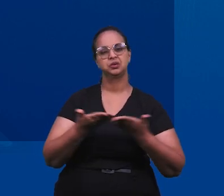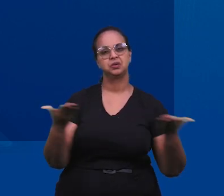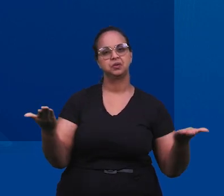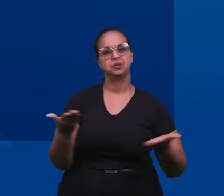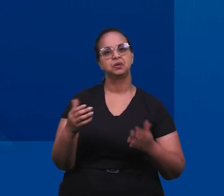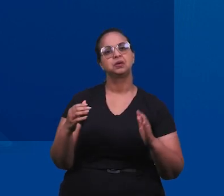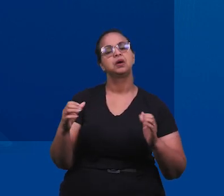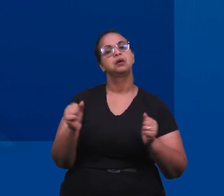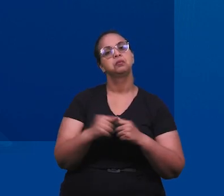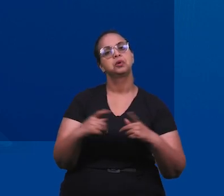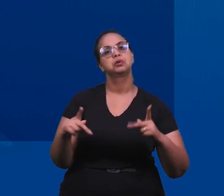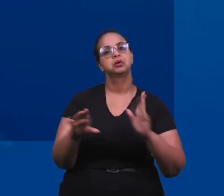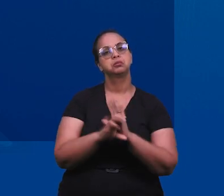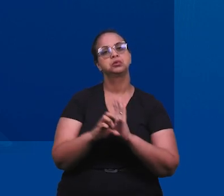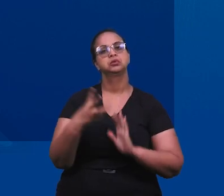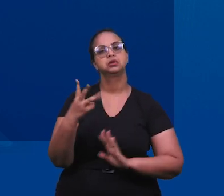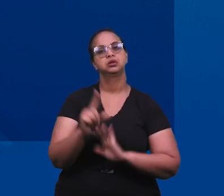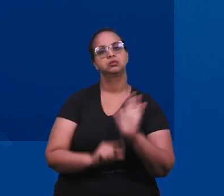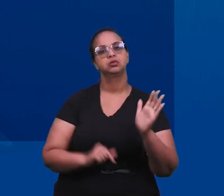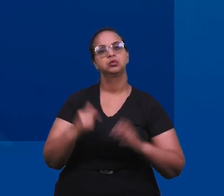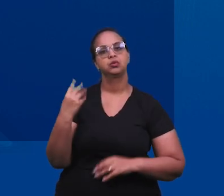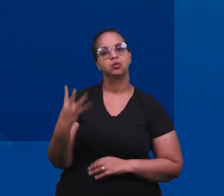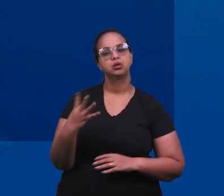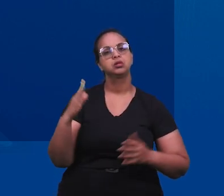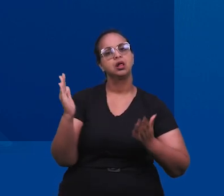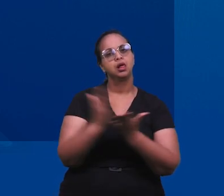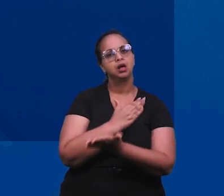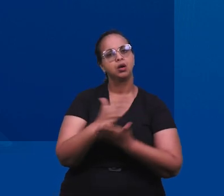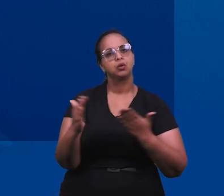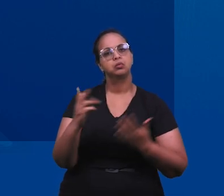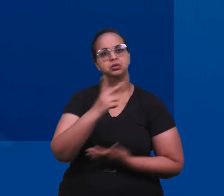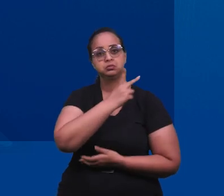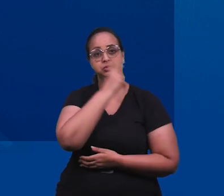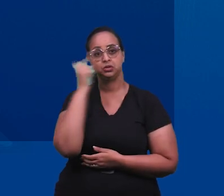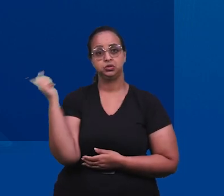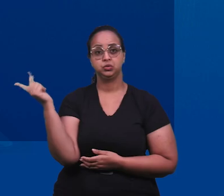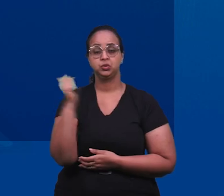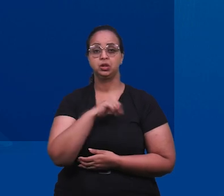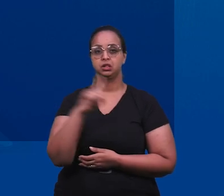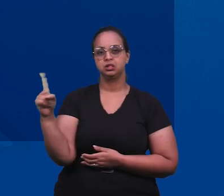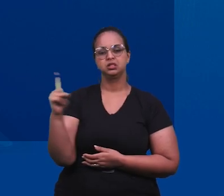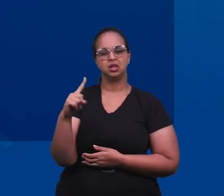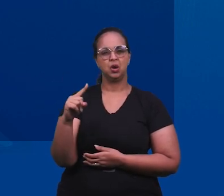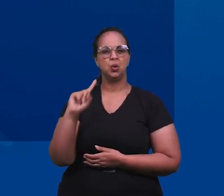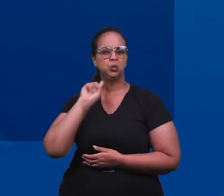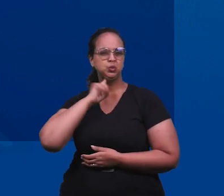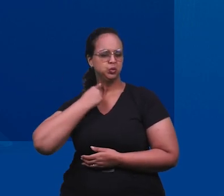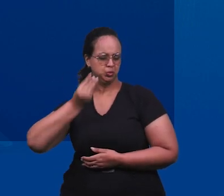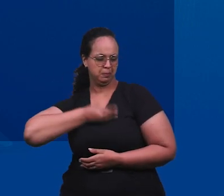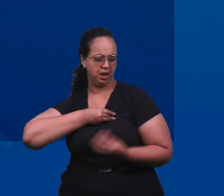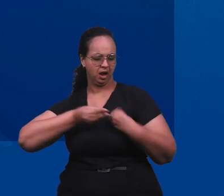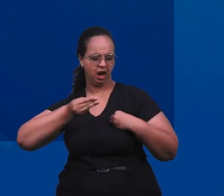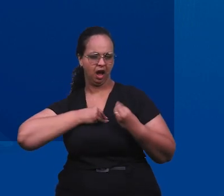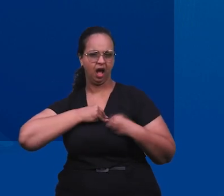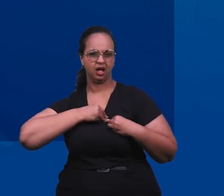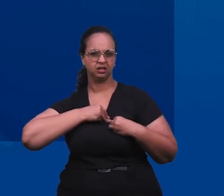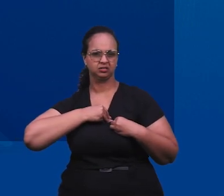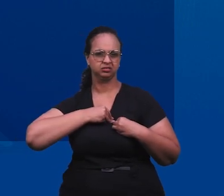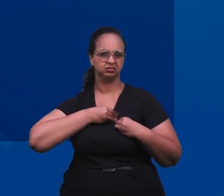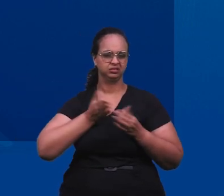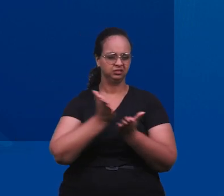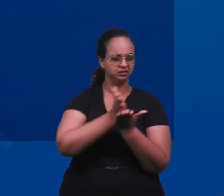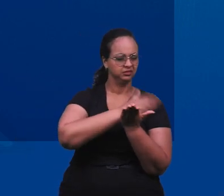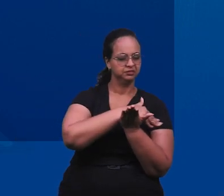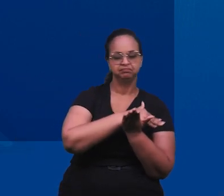irmãos. Apocalipse 3:4 fala de algumas pessoas que não contaminaram as suas vestes. E, de acordo